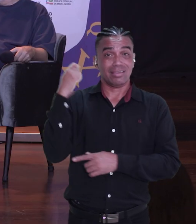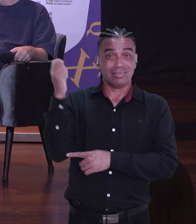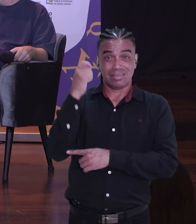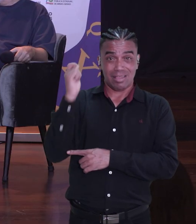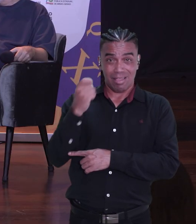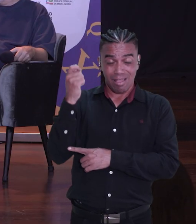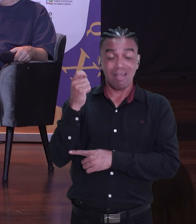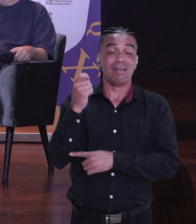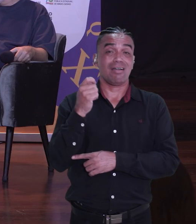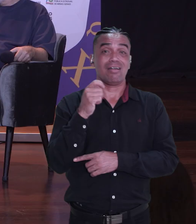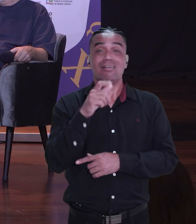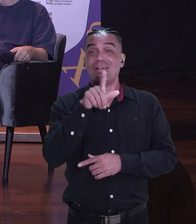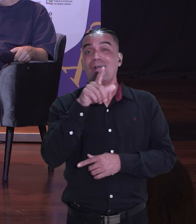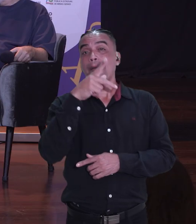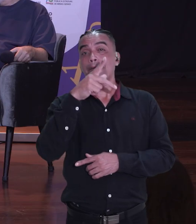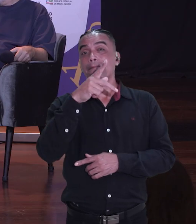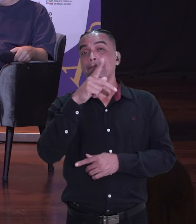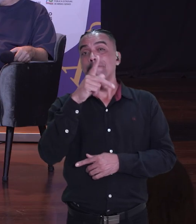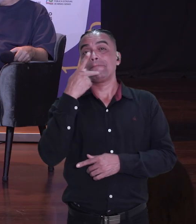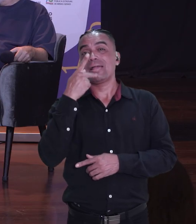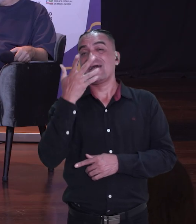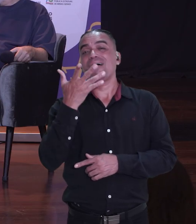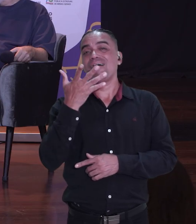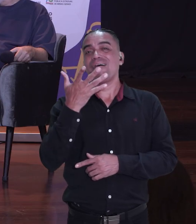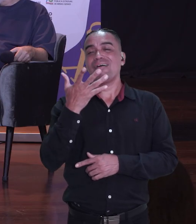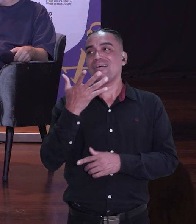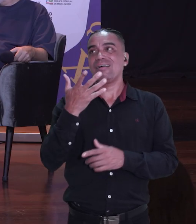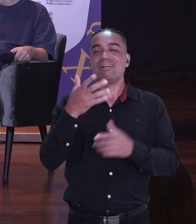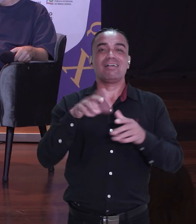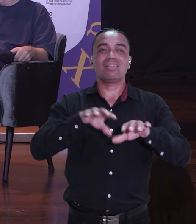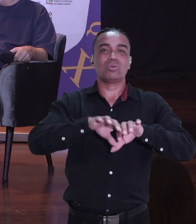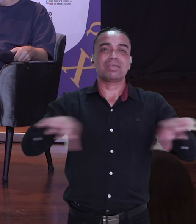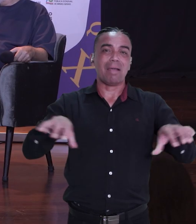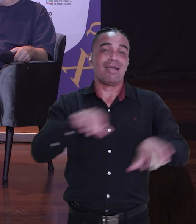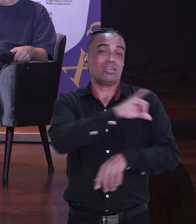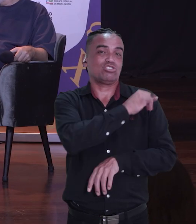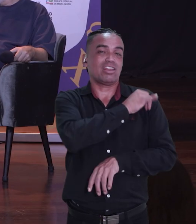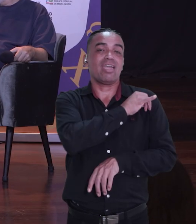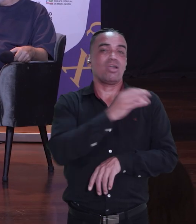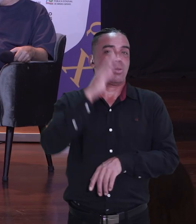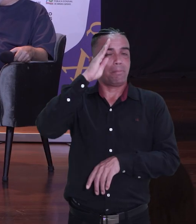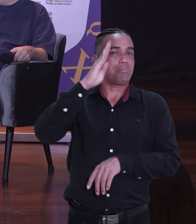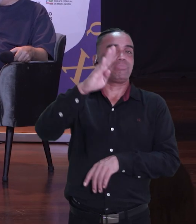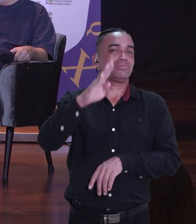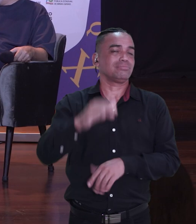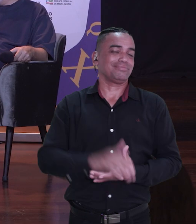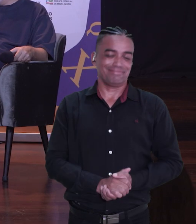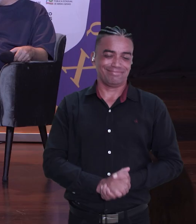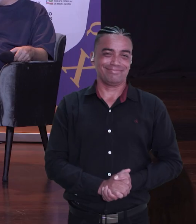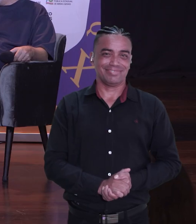vocês que são gaúchos, são pernambucanos, vocês se entendem, entendeu? O Rio de Janeiro não disputa divisão de acesso.